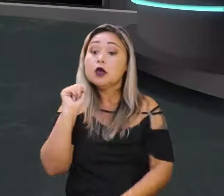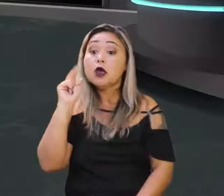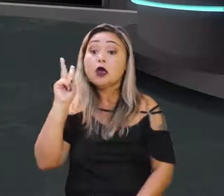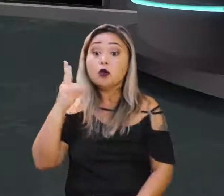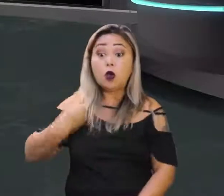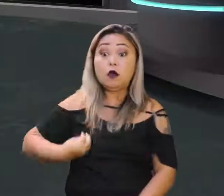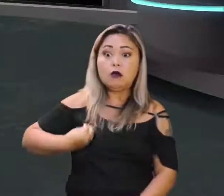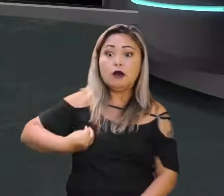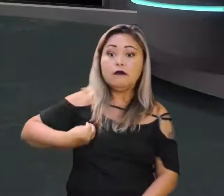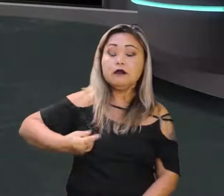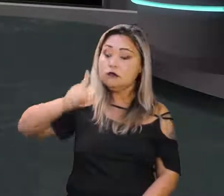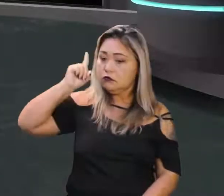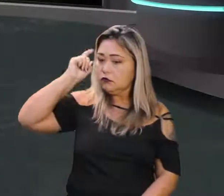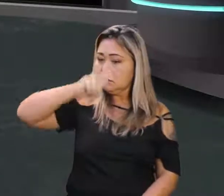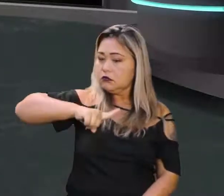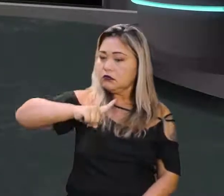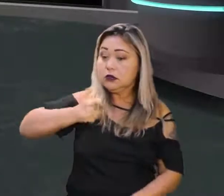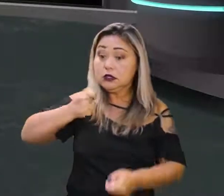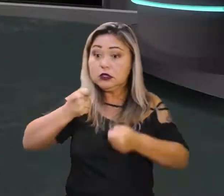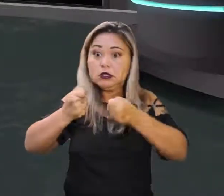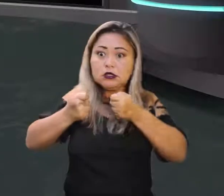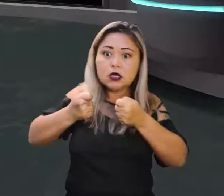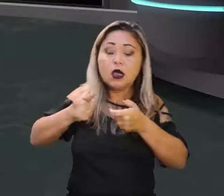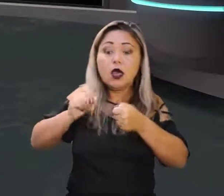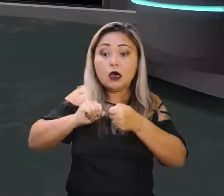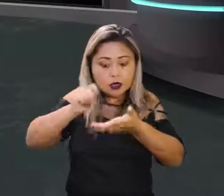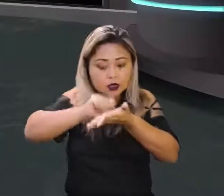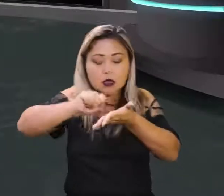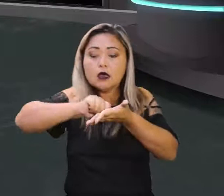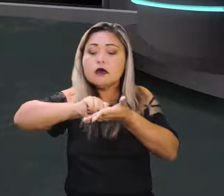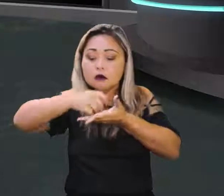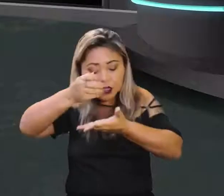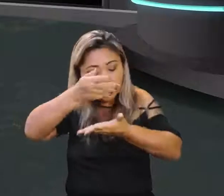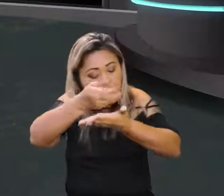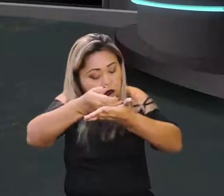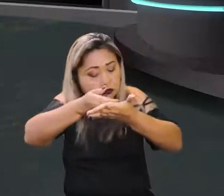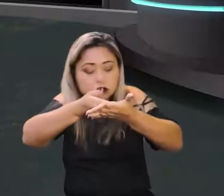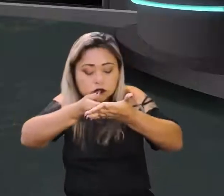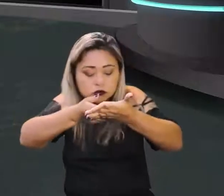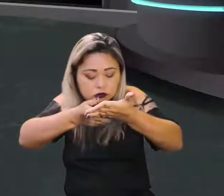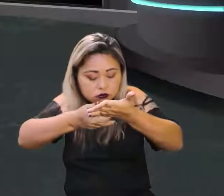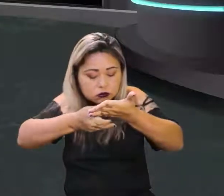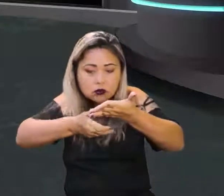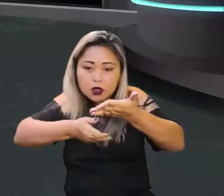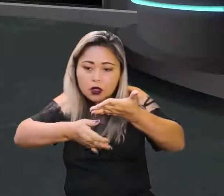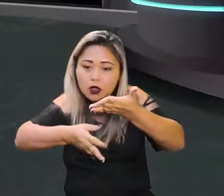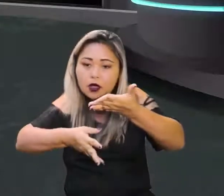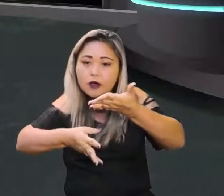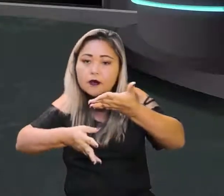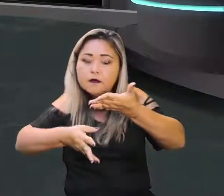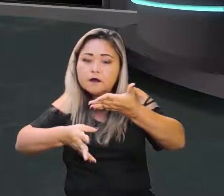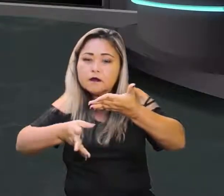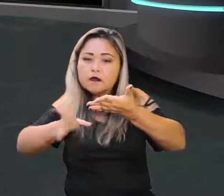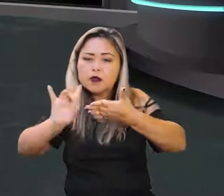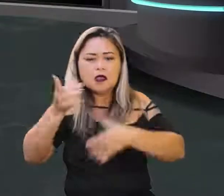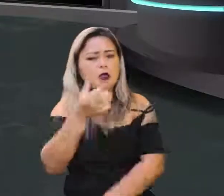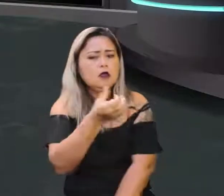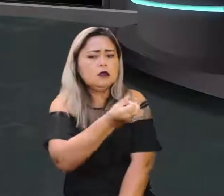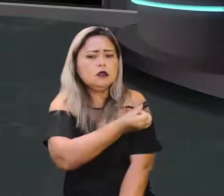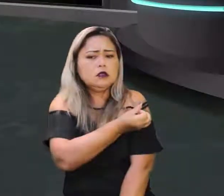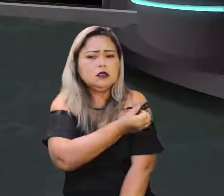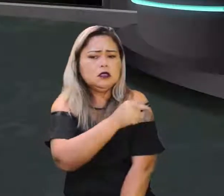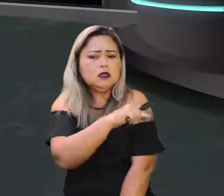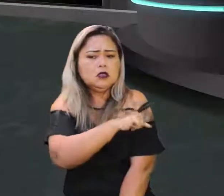muito difícil, né? Regrada. Então, eu transmiti aquilo para um texto. Acho que eu não estava nem na sexta